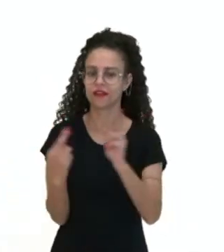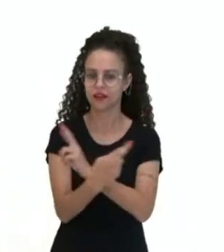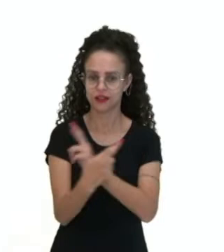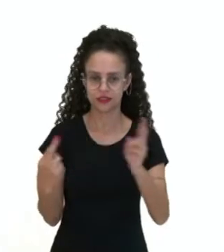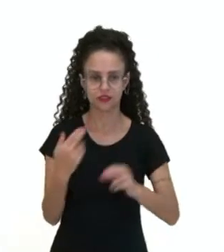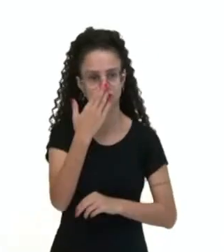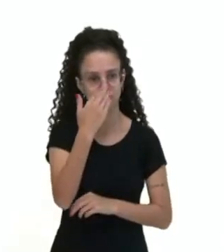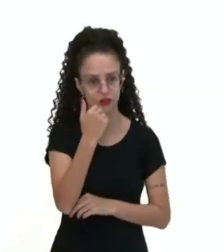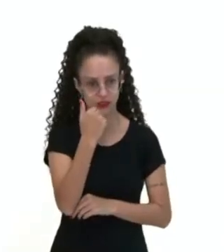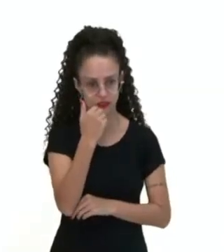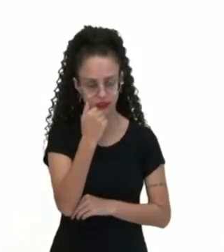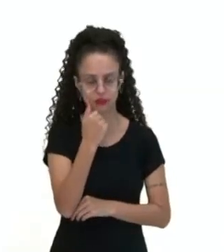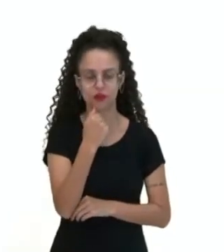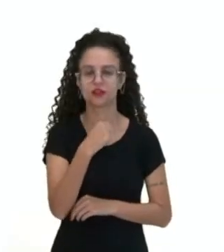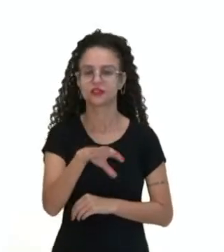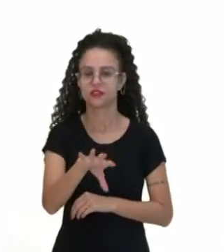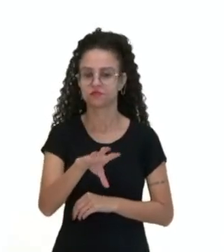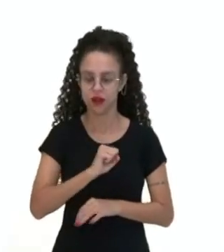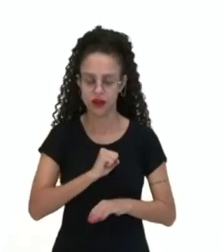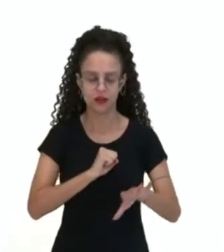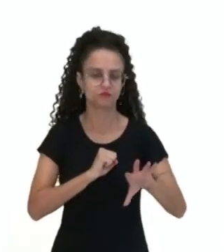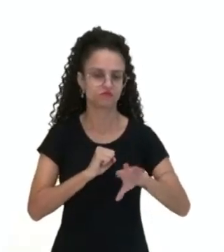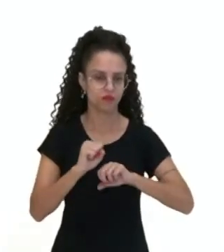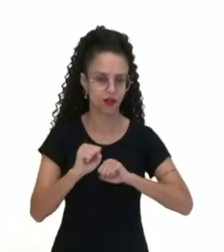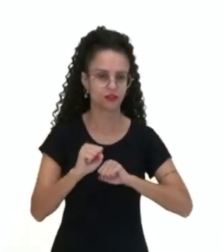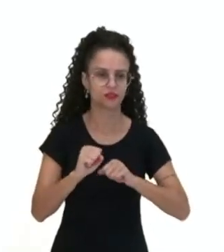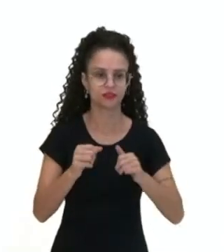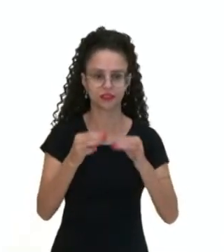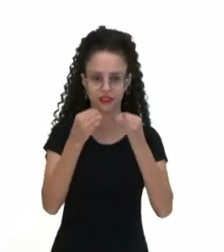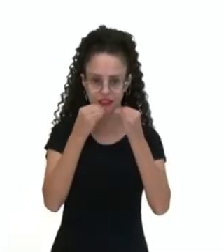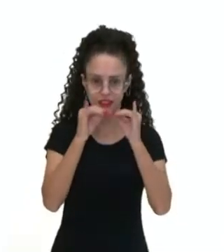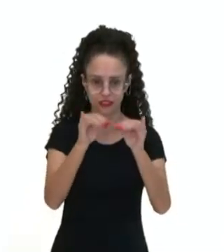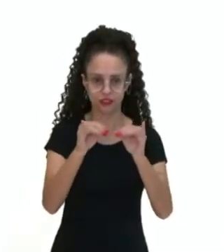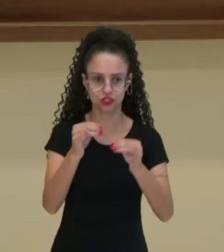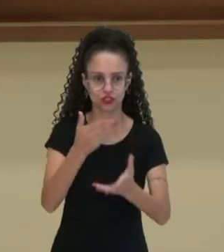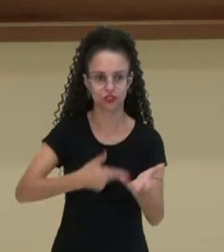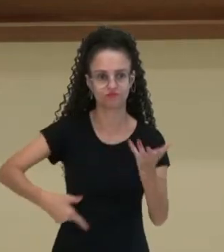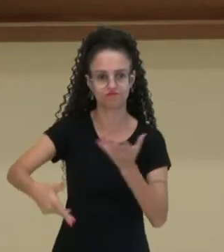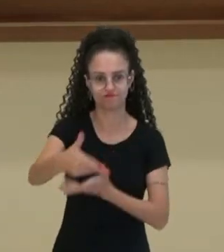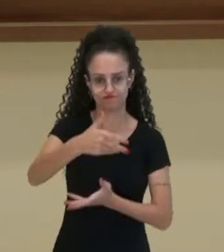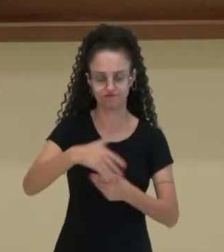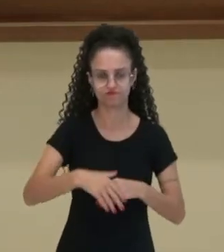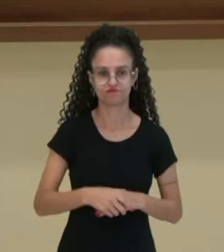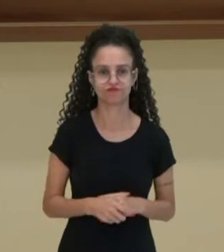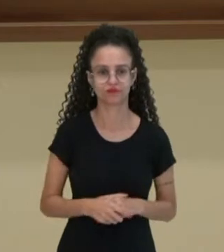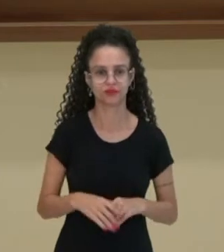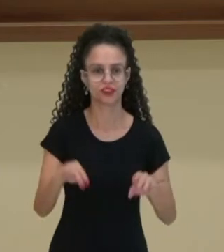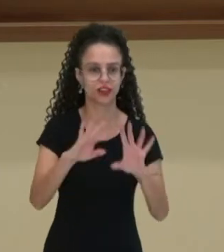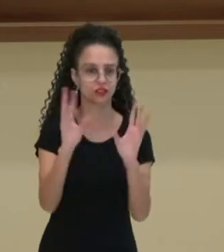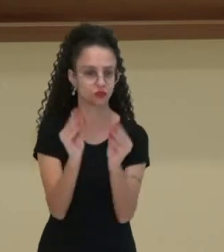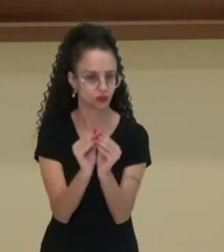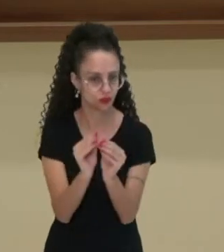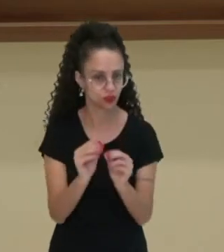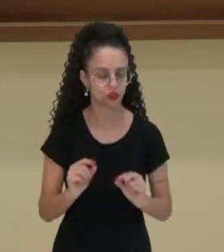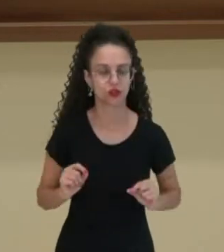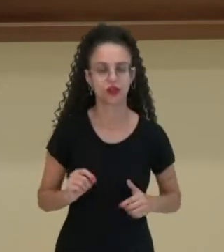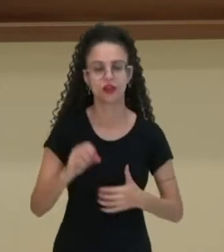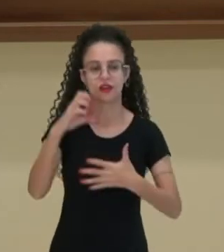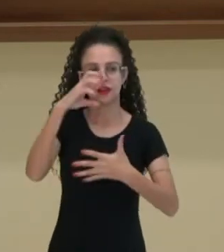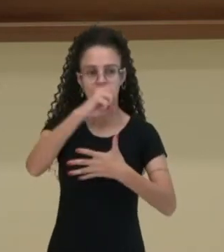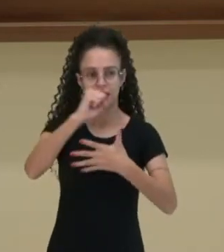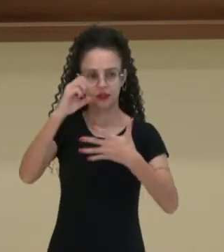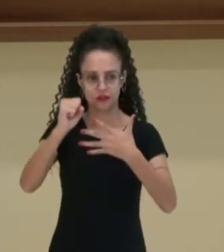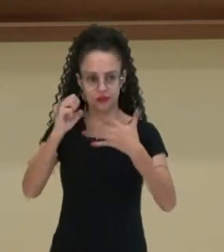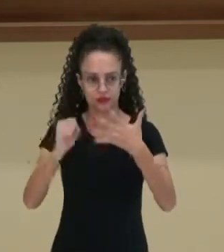alimentação, ou seja, a absorção de nutrientes e energia entre os seres vivos. Resumidamente, cadeia alimentar